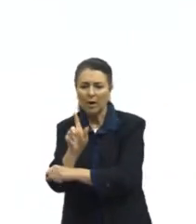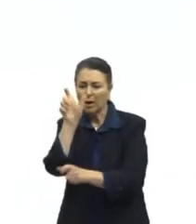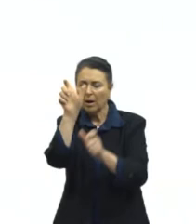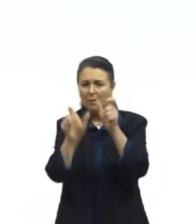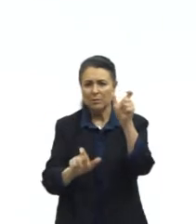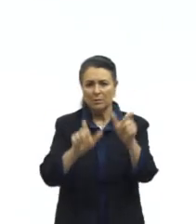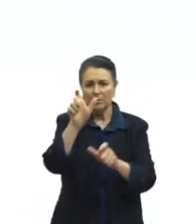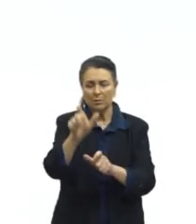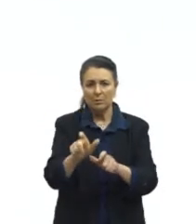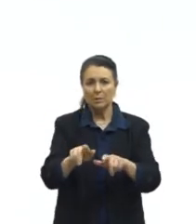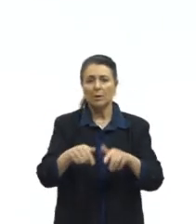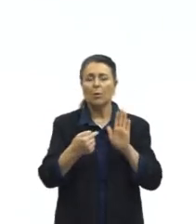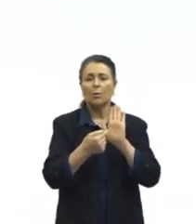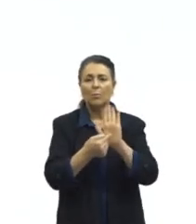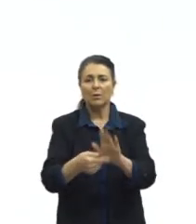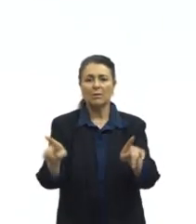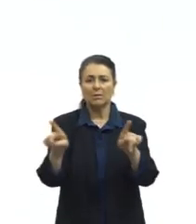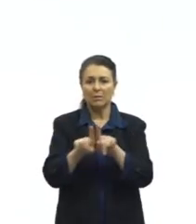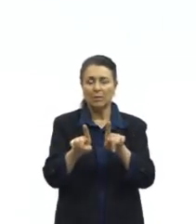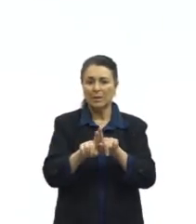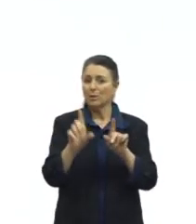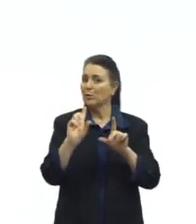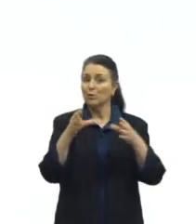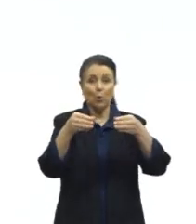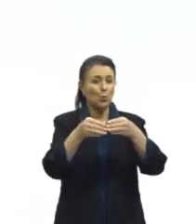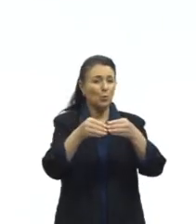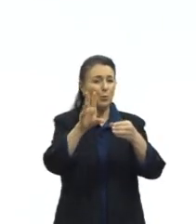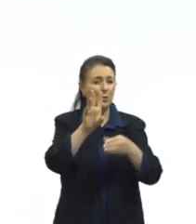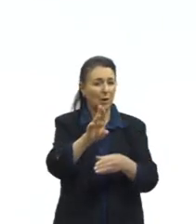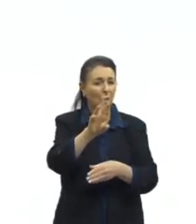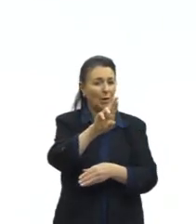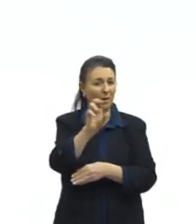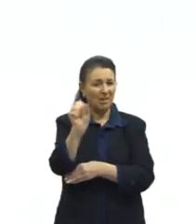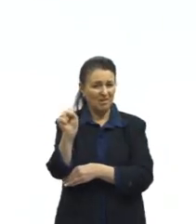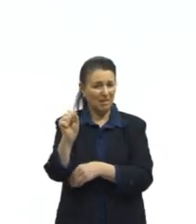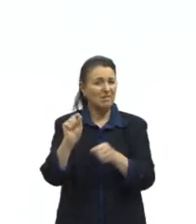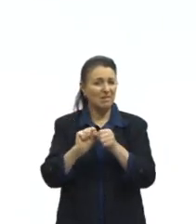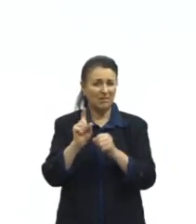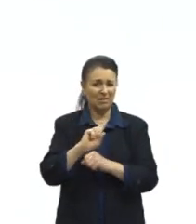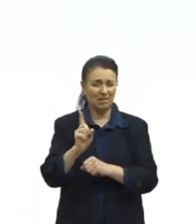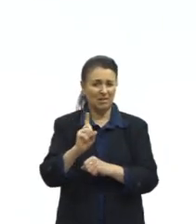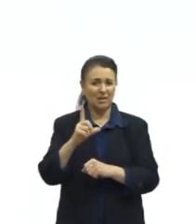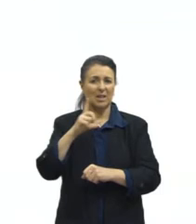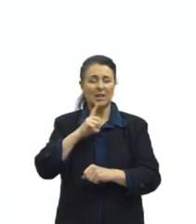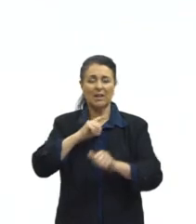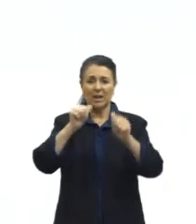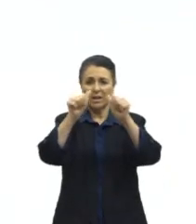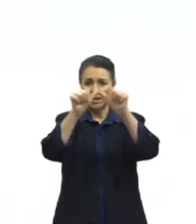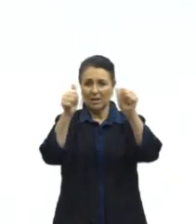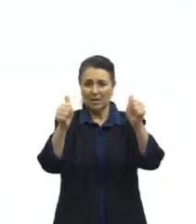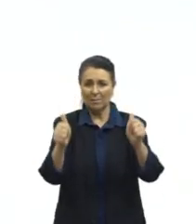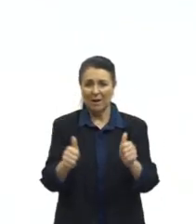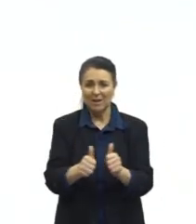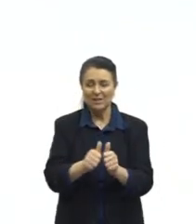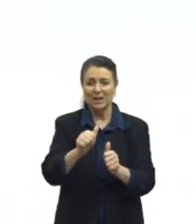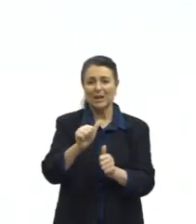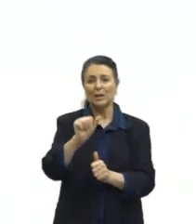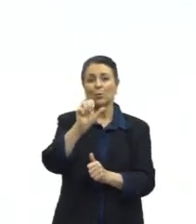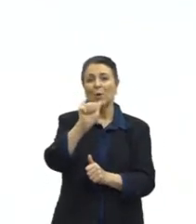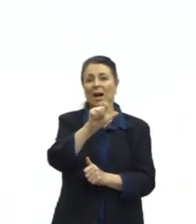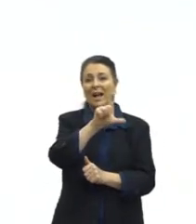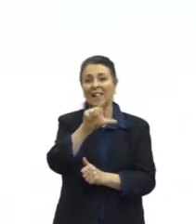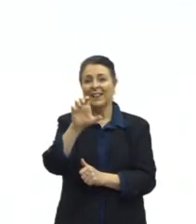né então ressaltar que não foi só o bloco soviético que fez isso aqui a gente tem imagens do Salvador Allende né